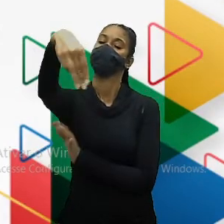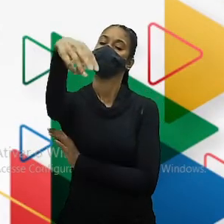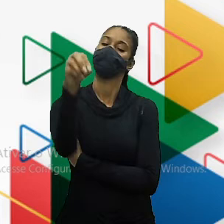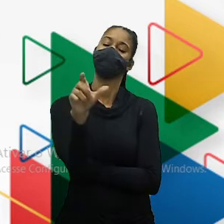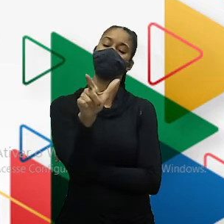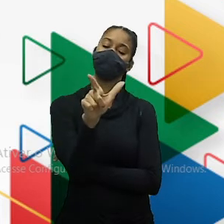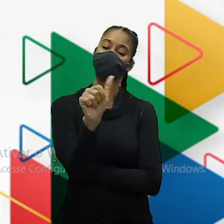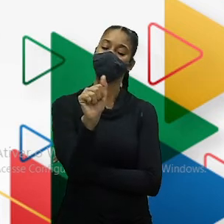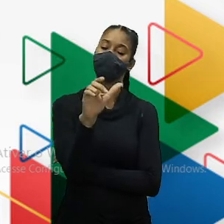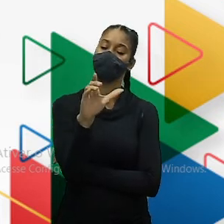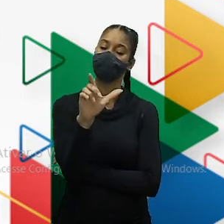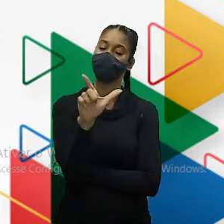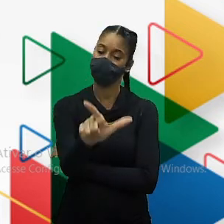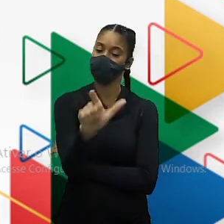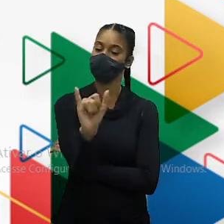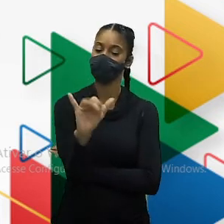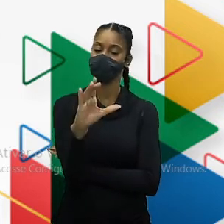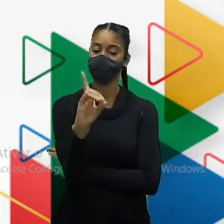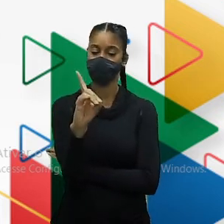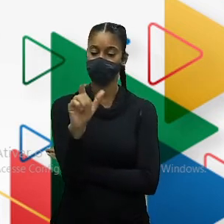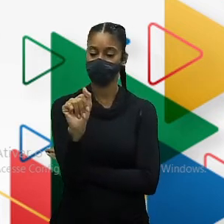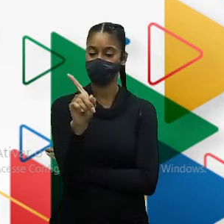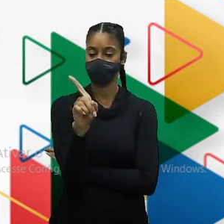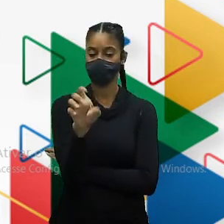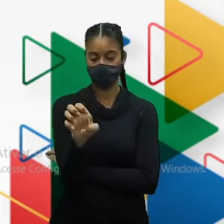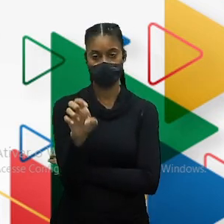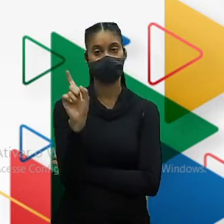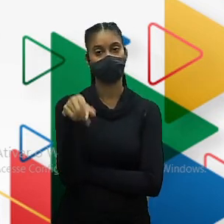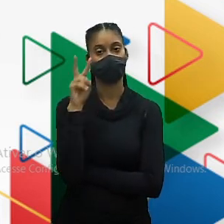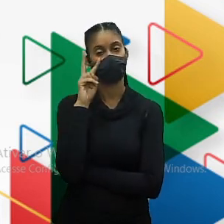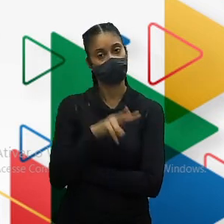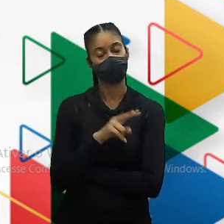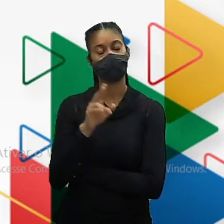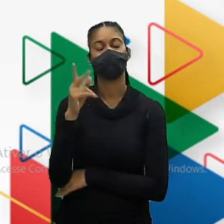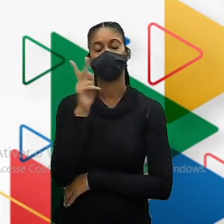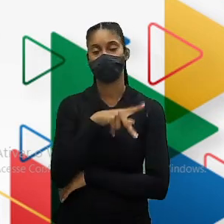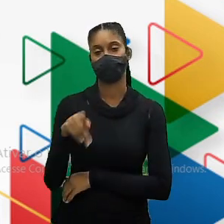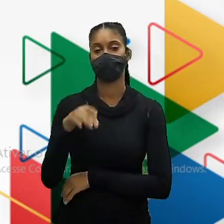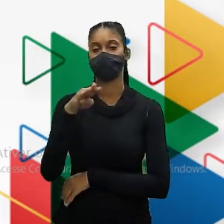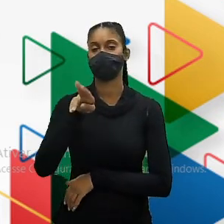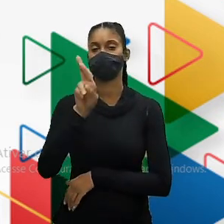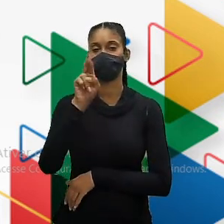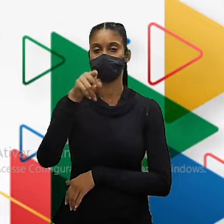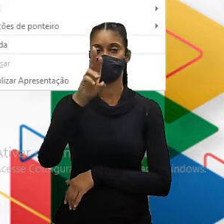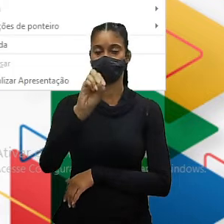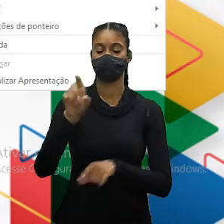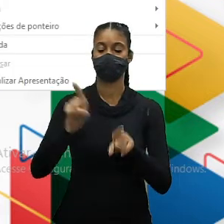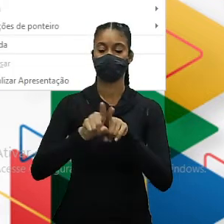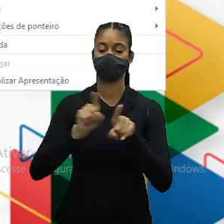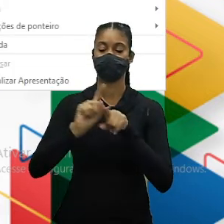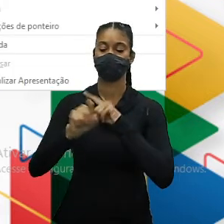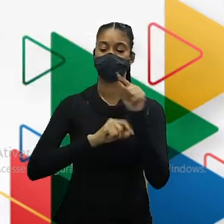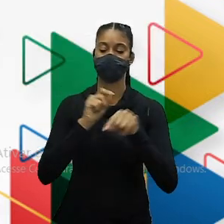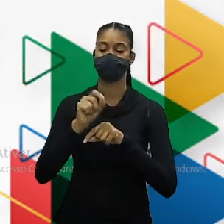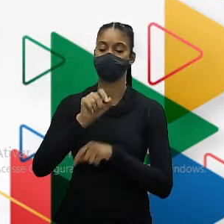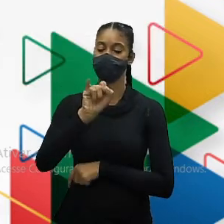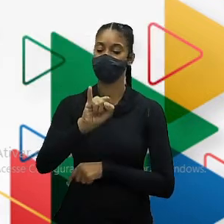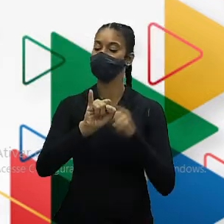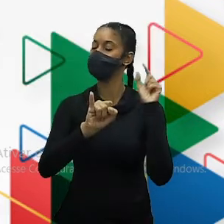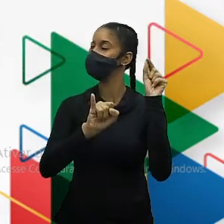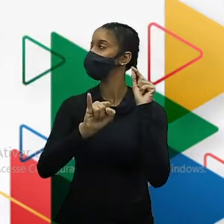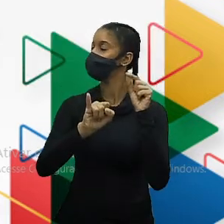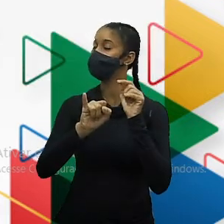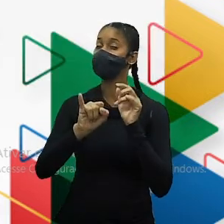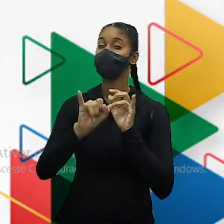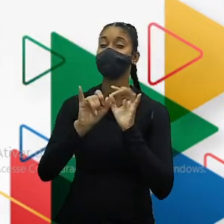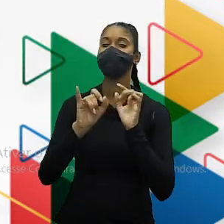de soluto que eu tenho proporcional ao solvente, você já viu isso com o professor Bruno. E a gente tem o fator de Van 't Hoff, que